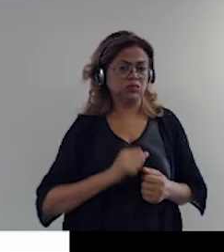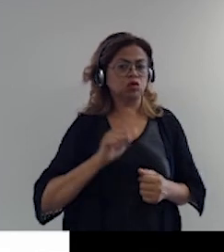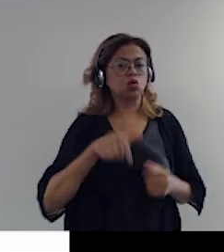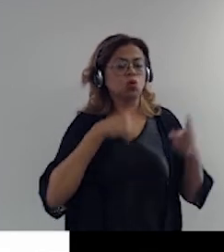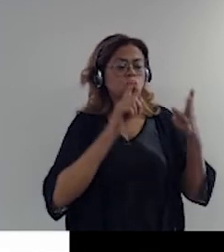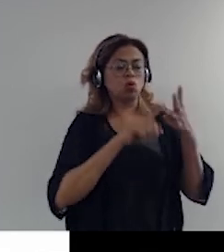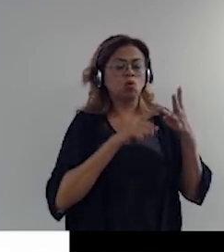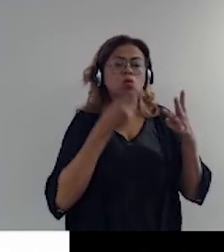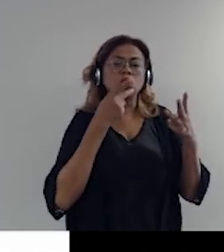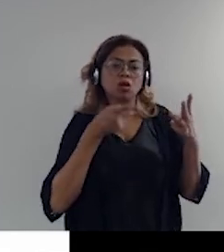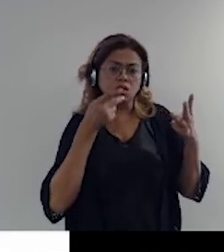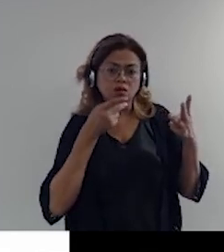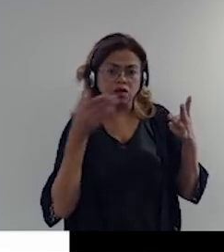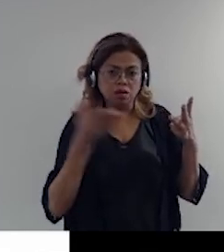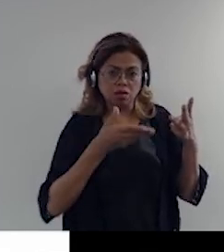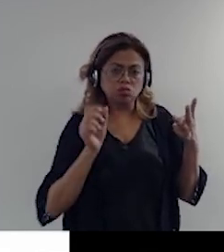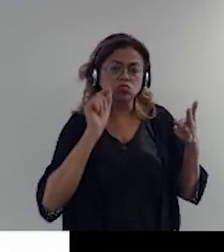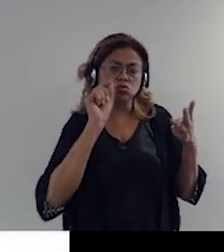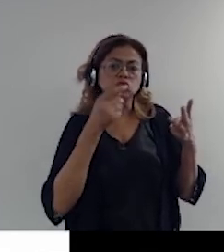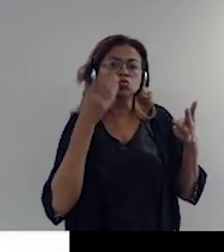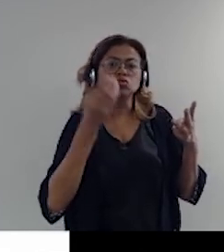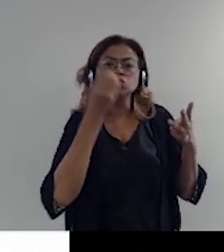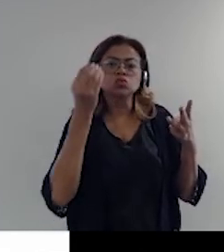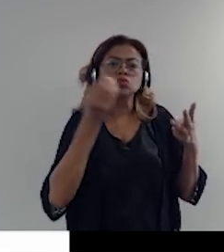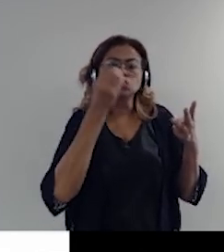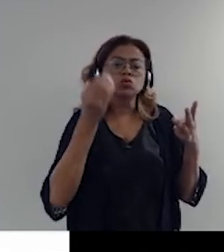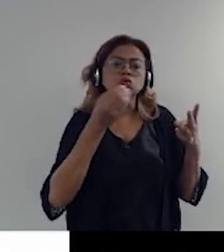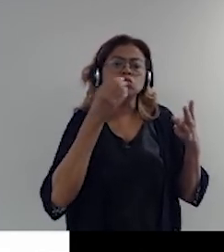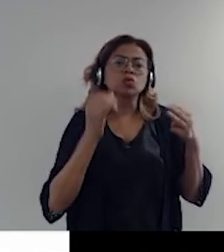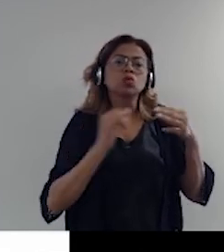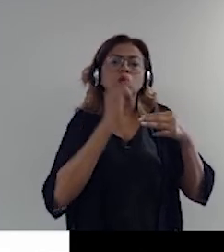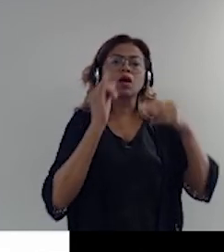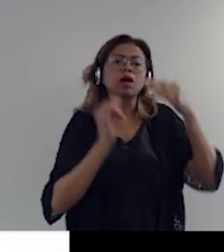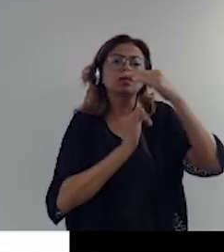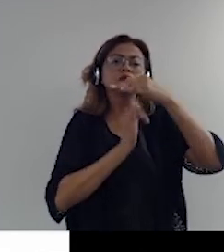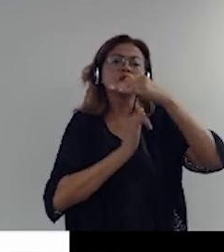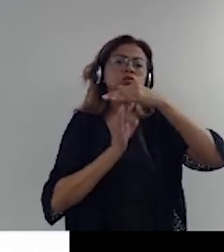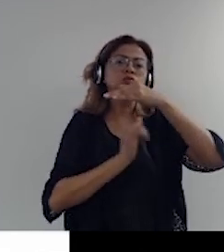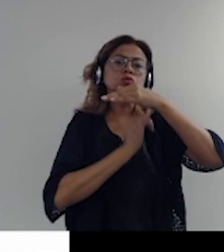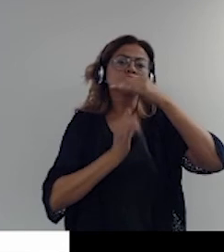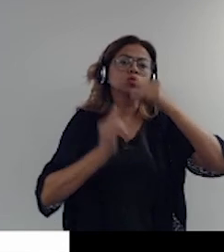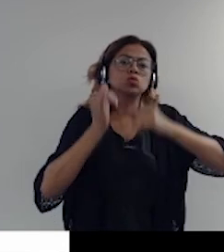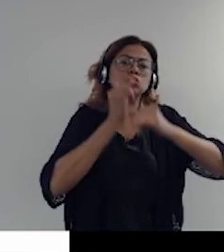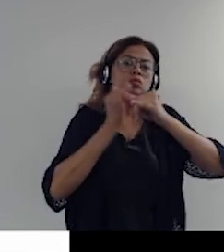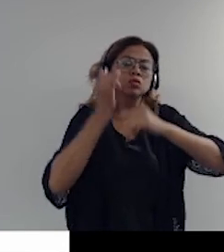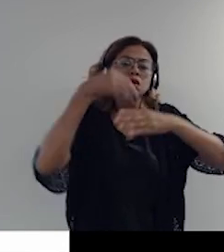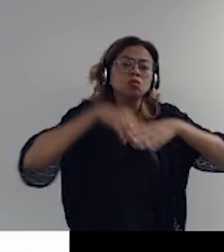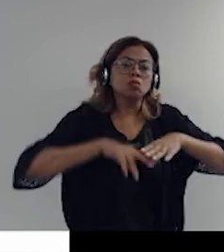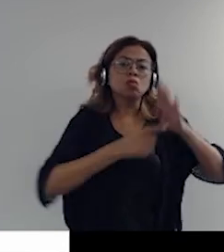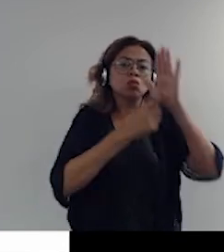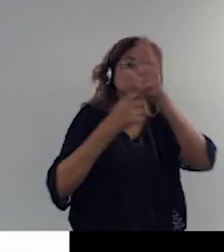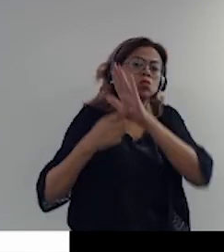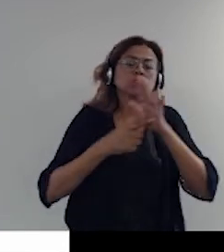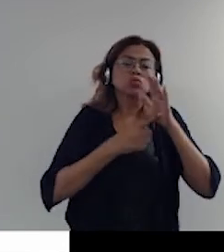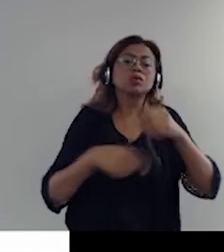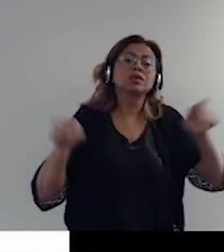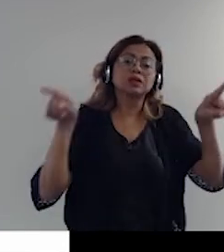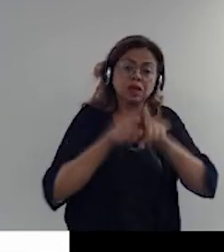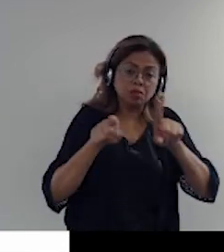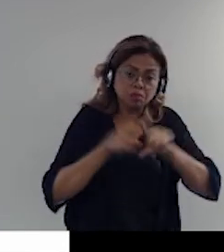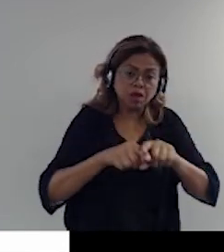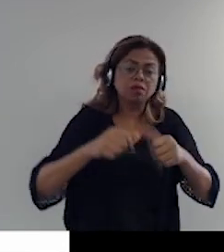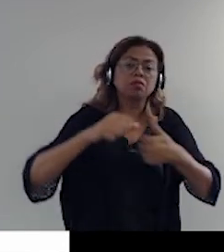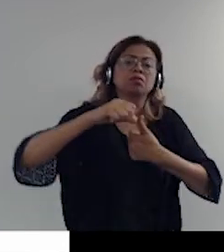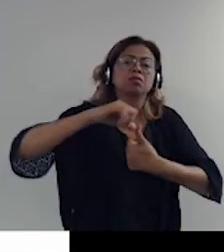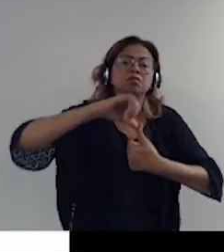que eu queria falar é sobre como a indústria de fundos de investimento também se mostrou resiliente. A indústria